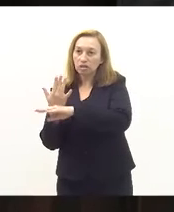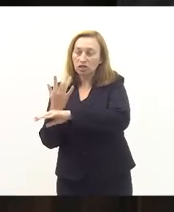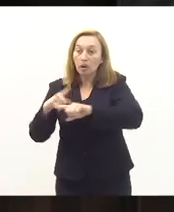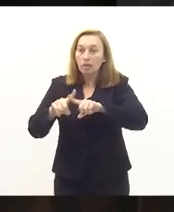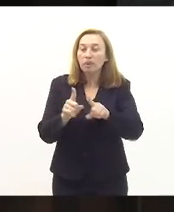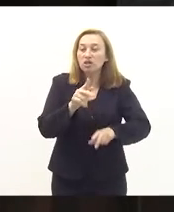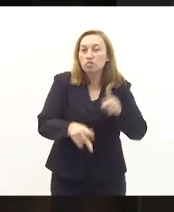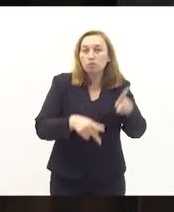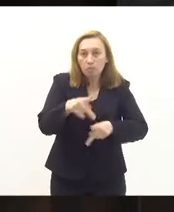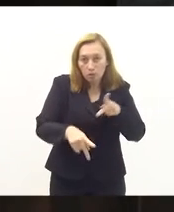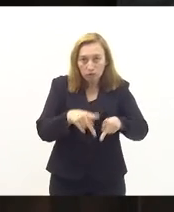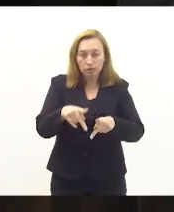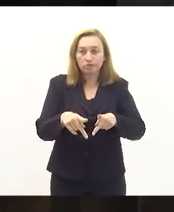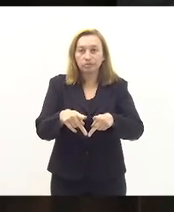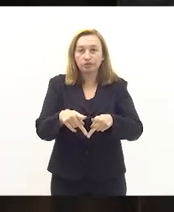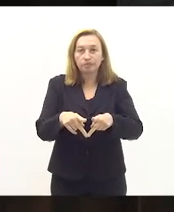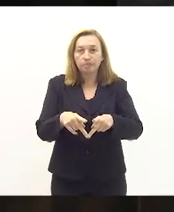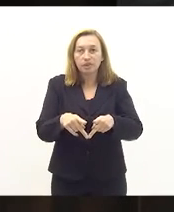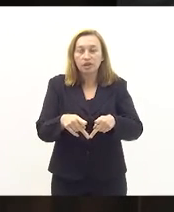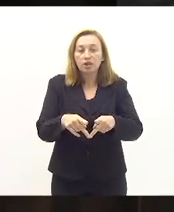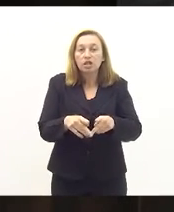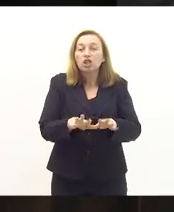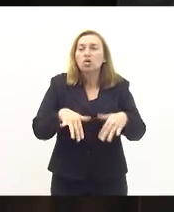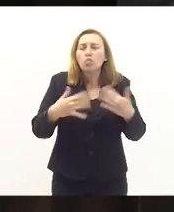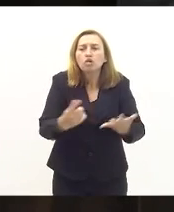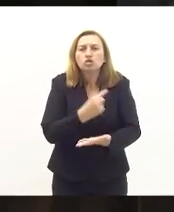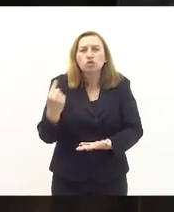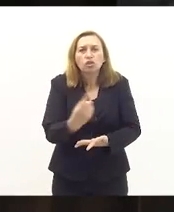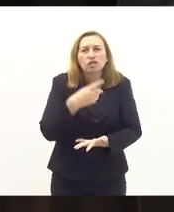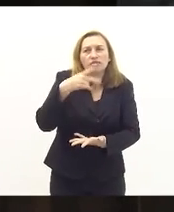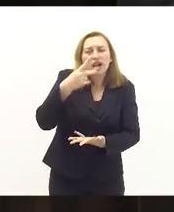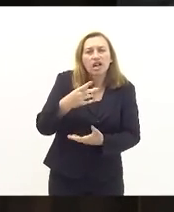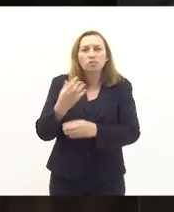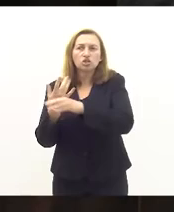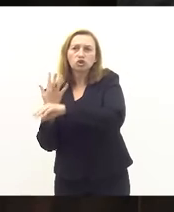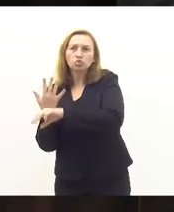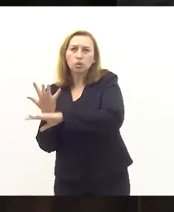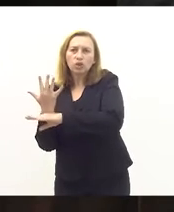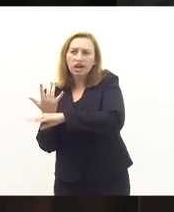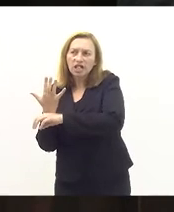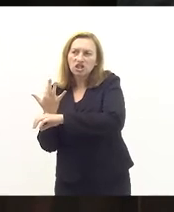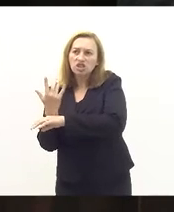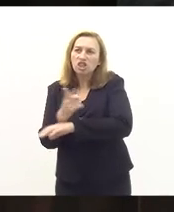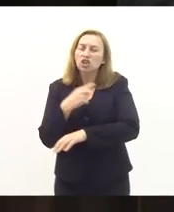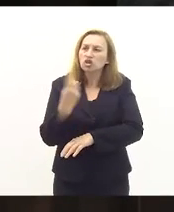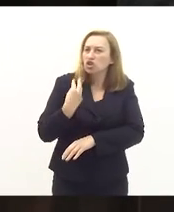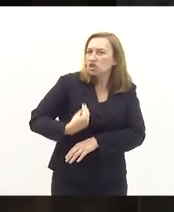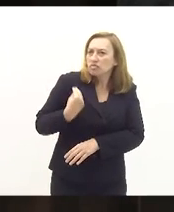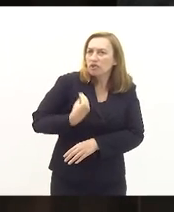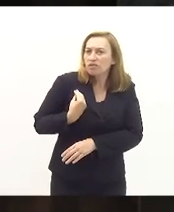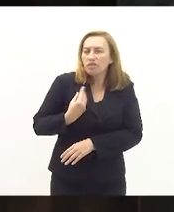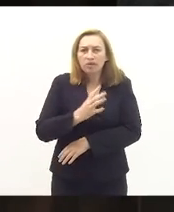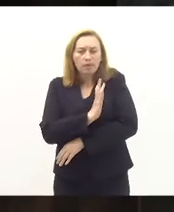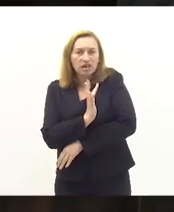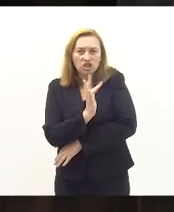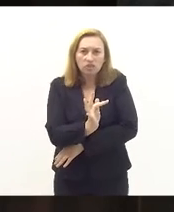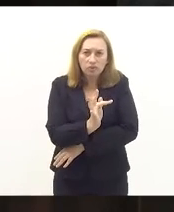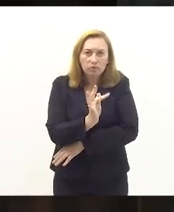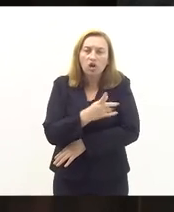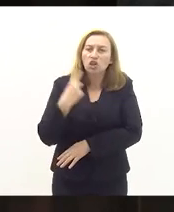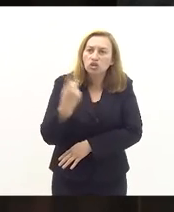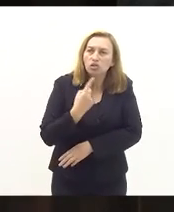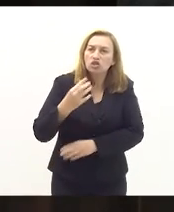a população de Duque de Caxias e quando nós falamos de Duque de Caxias nós que vivemos na Baixada Fluminense